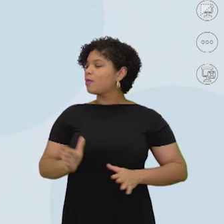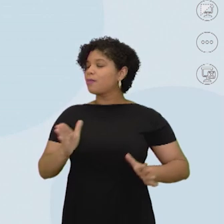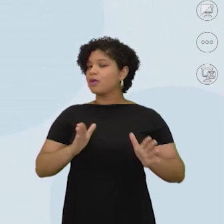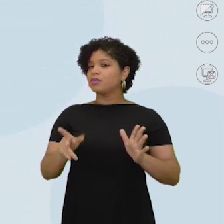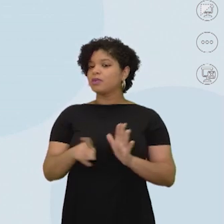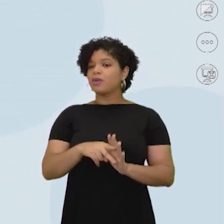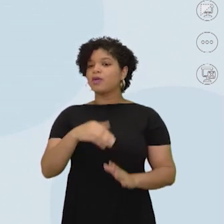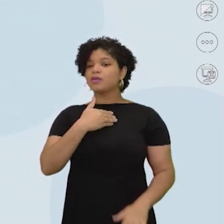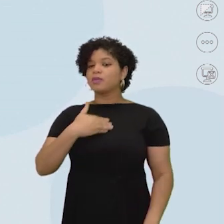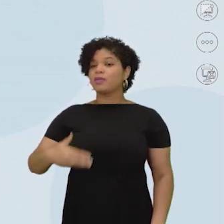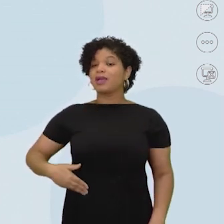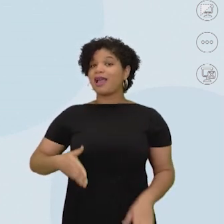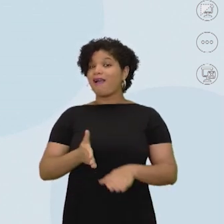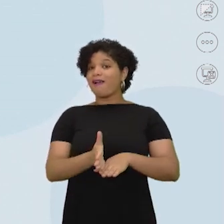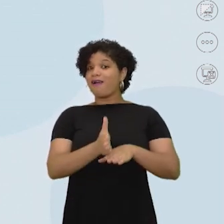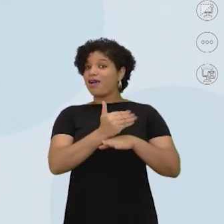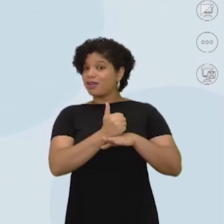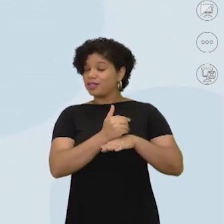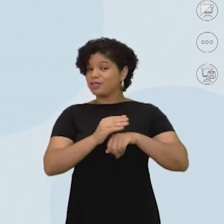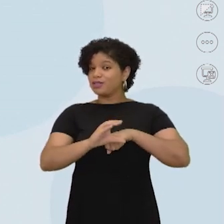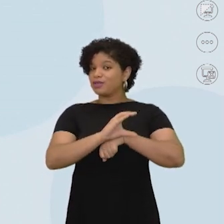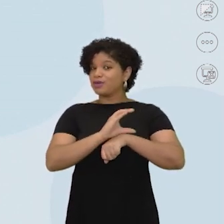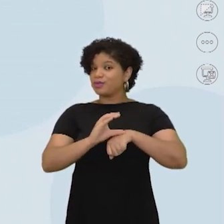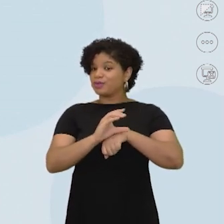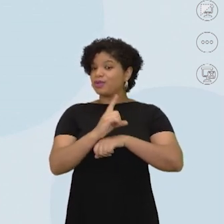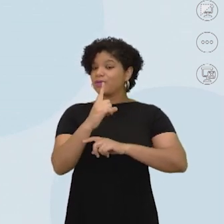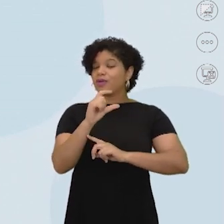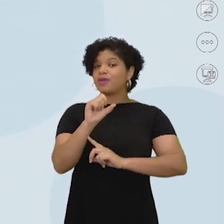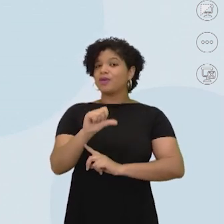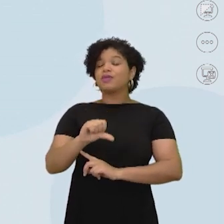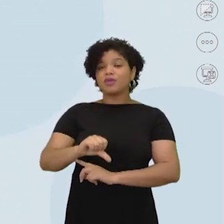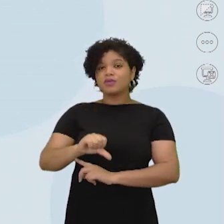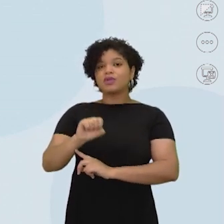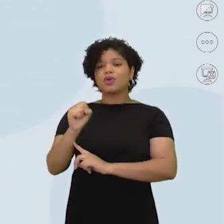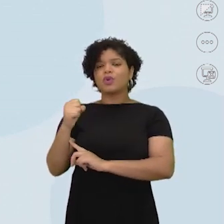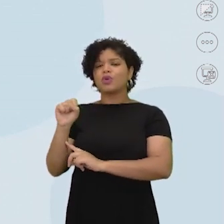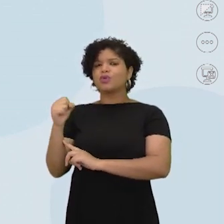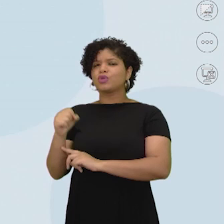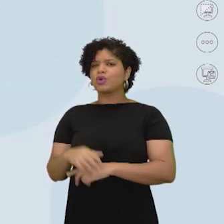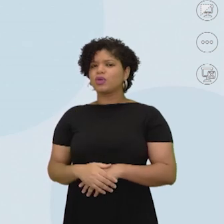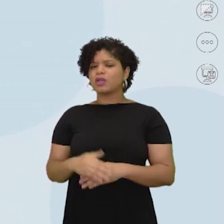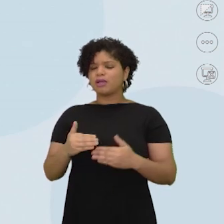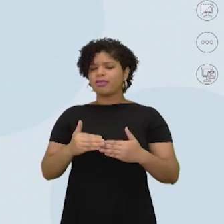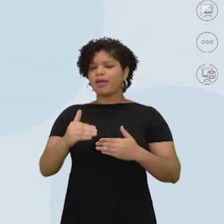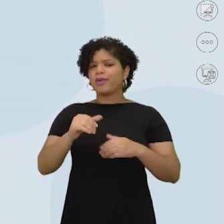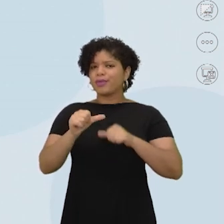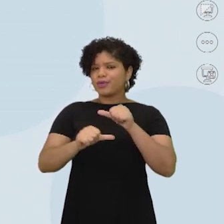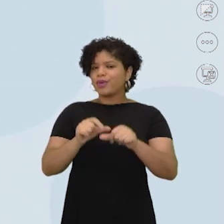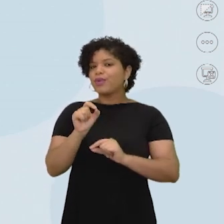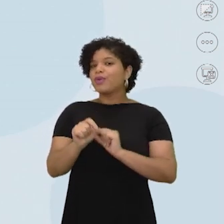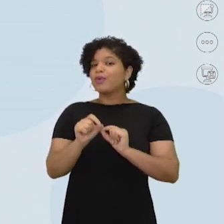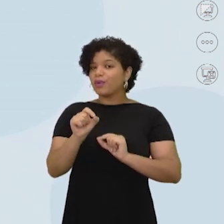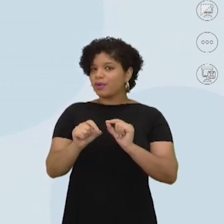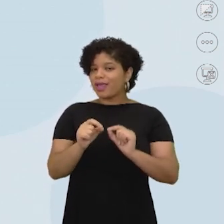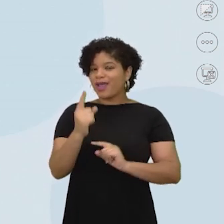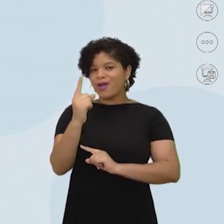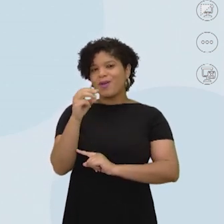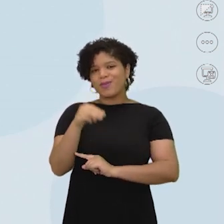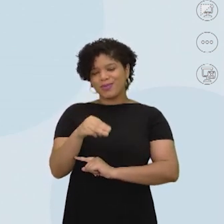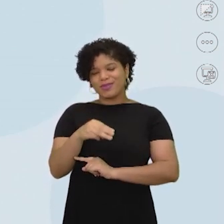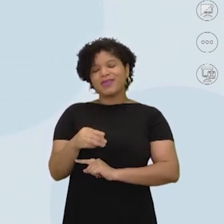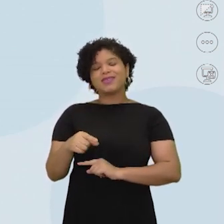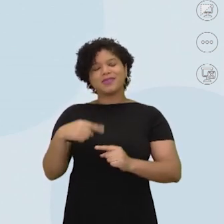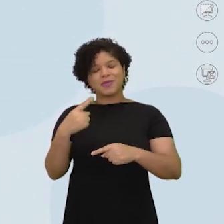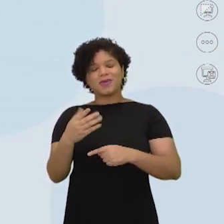vigente antes da promulgação da Constituição de 88 e o que muda? Vou deixar aí um minuto para que a gente possa